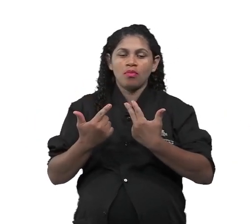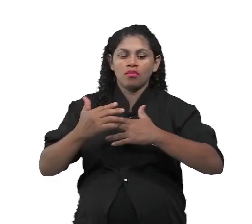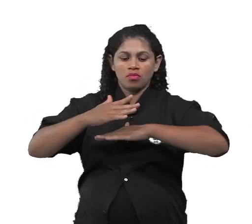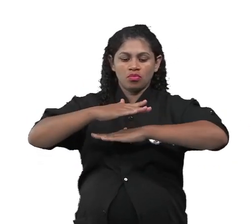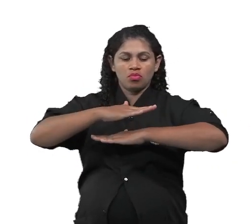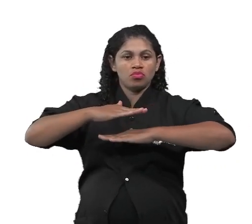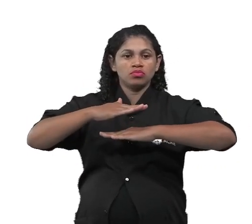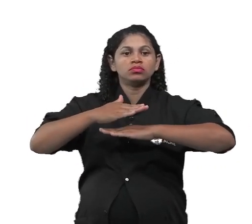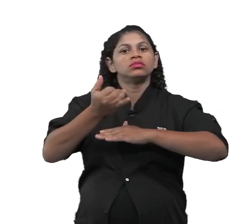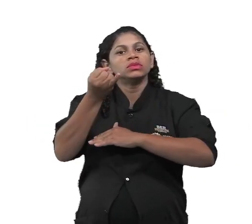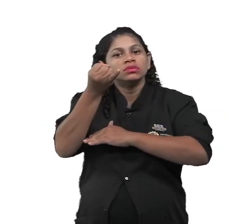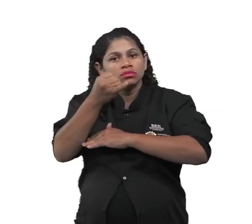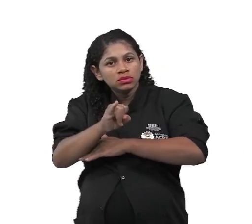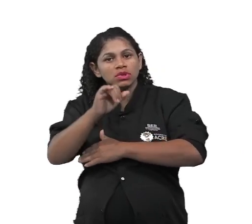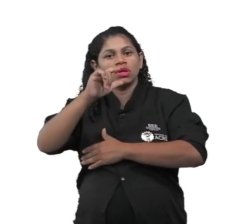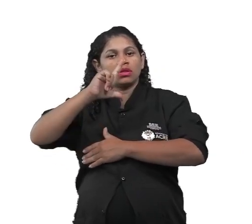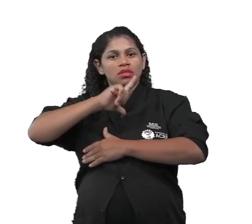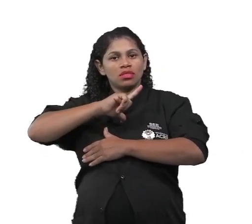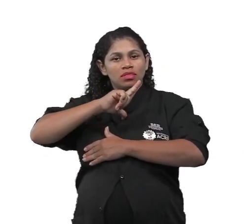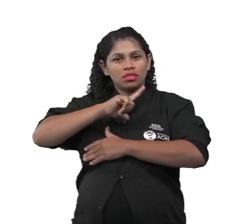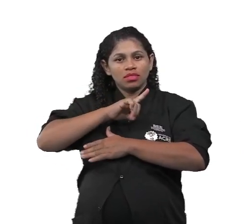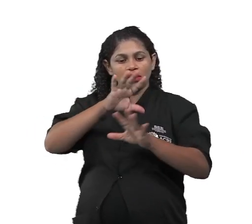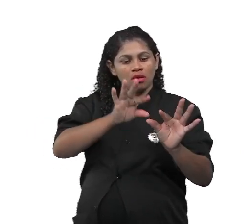e se eles tiverem a mesma altura,